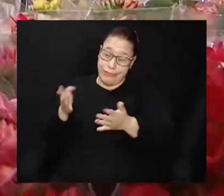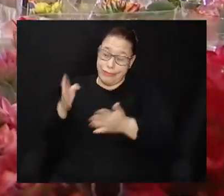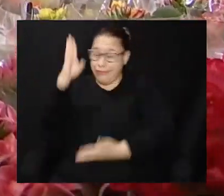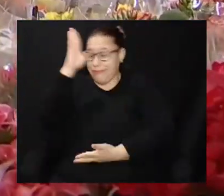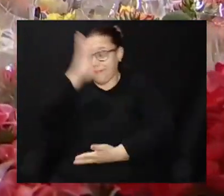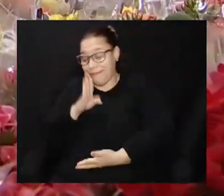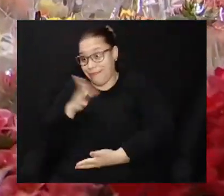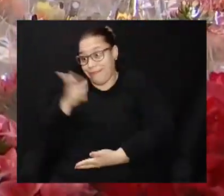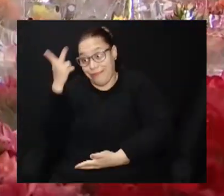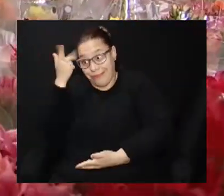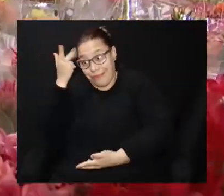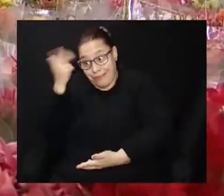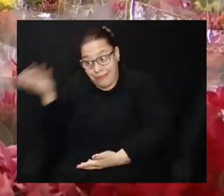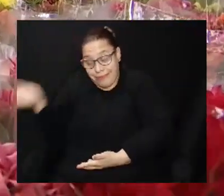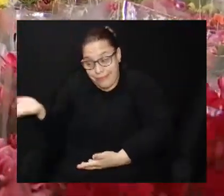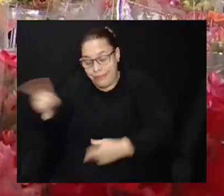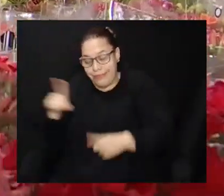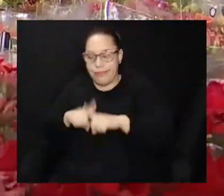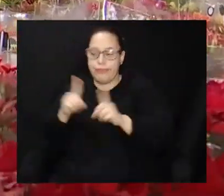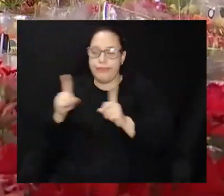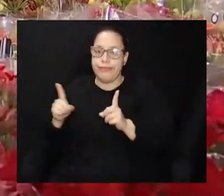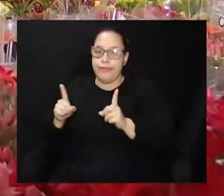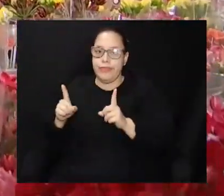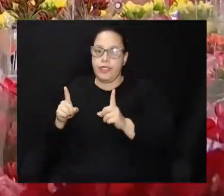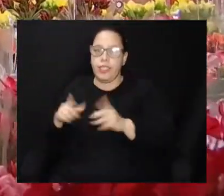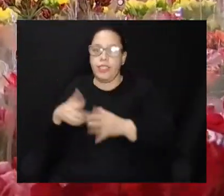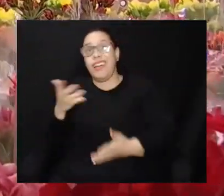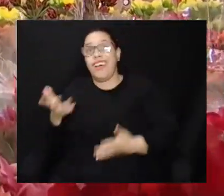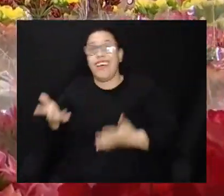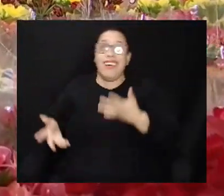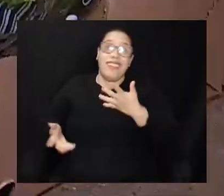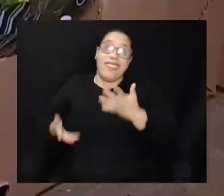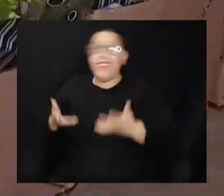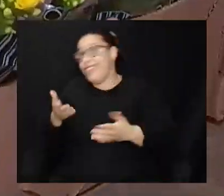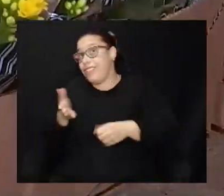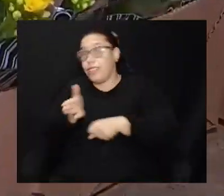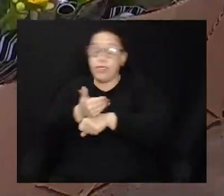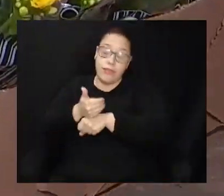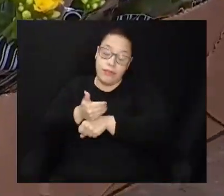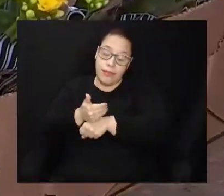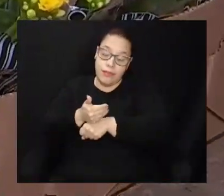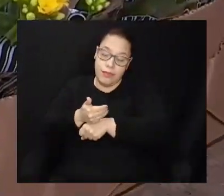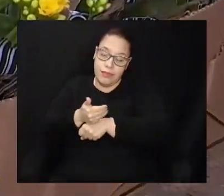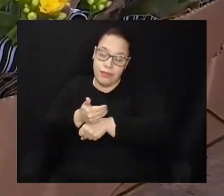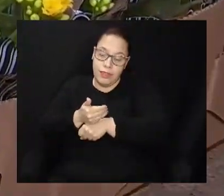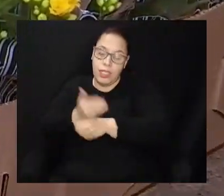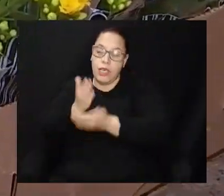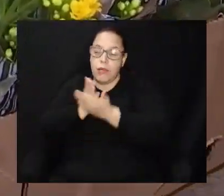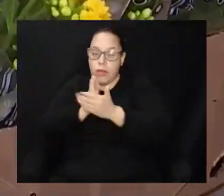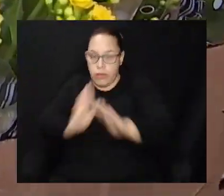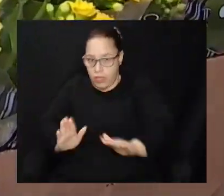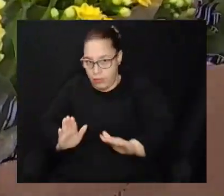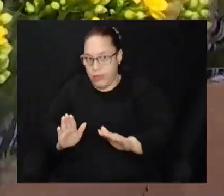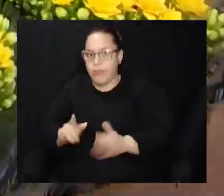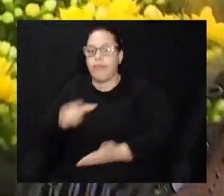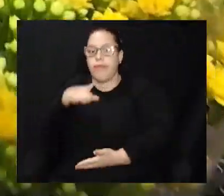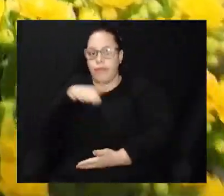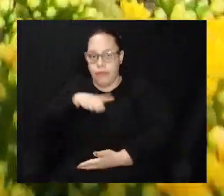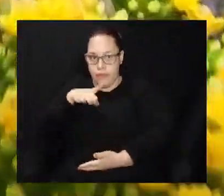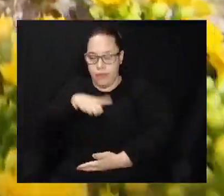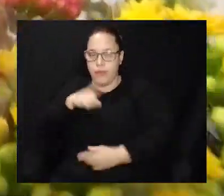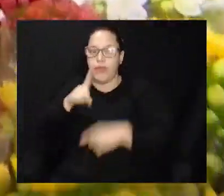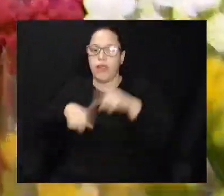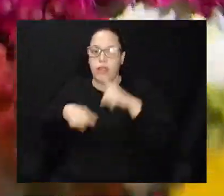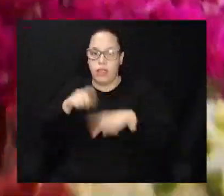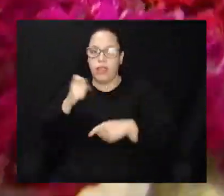né? Mas eu vou pedir para que eles antecipem para não ficar sem, né? A gente tem aqui o produto ainda, mas tem muitas